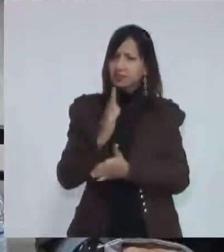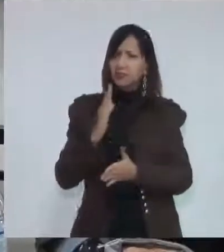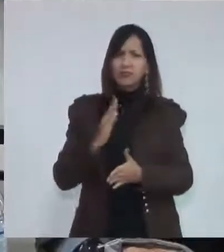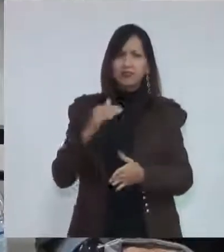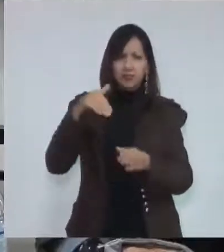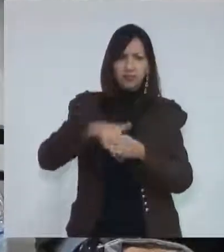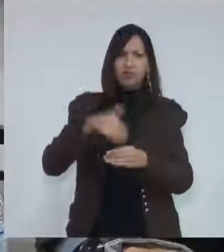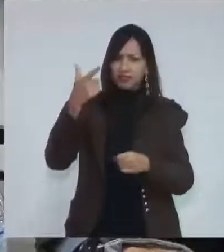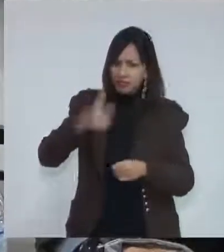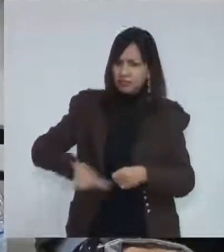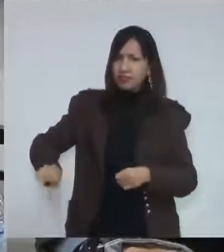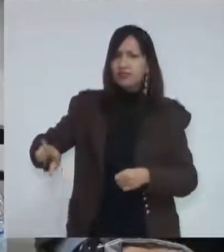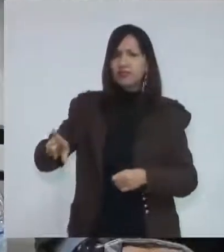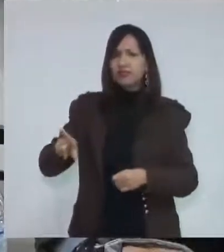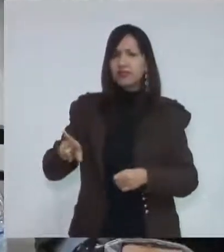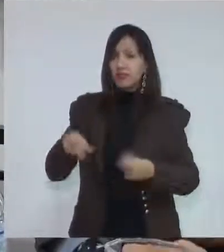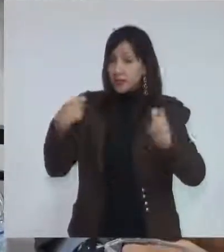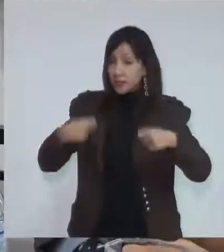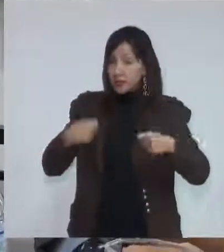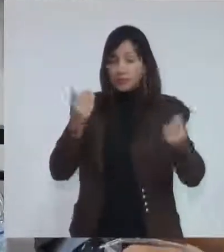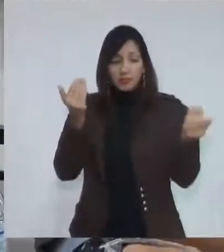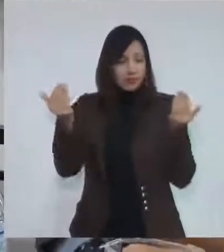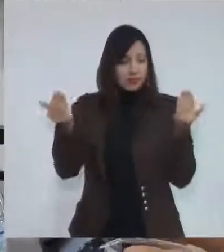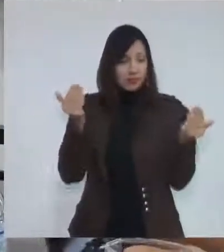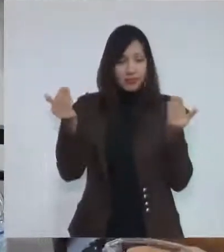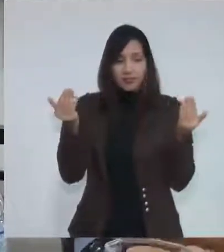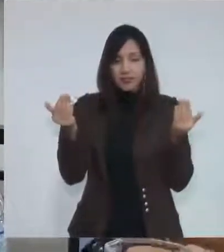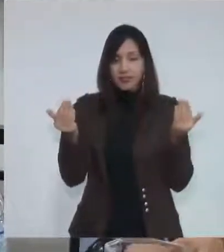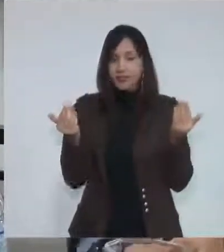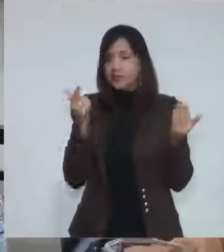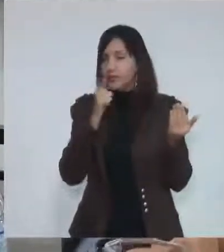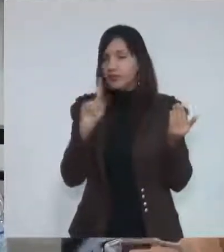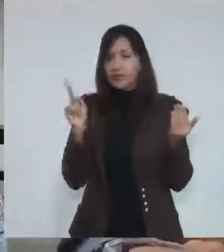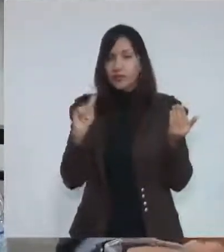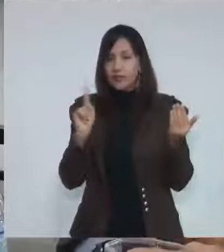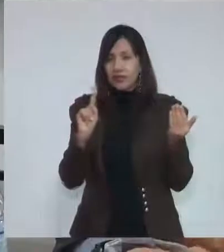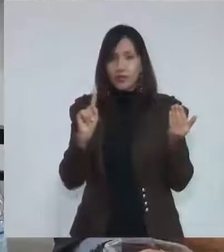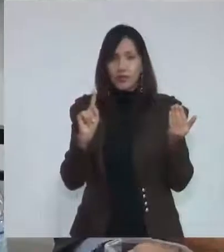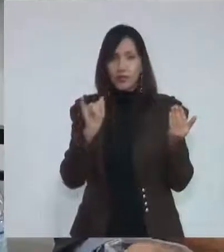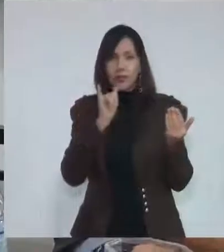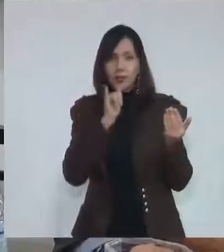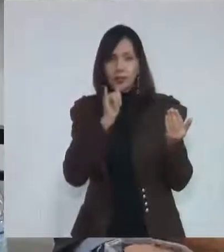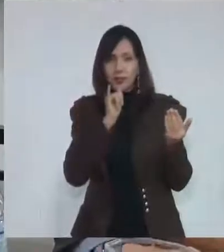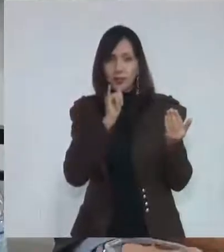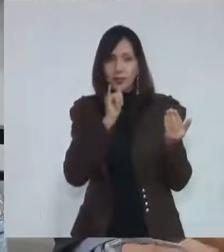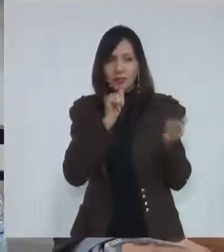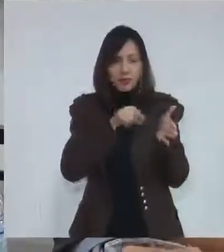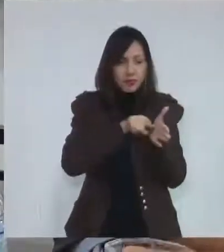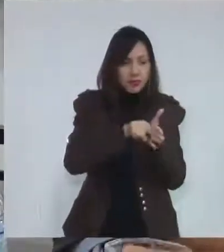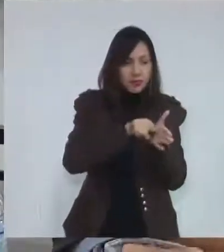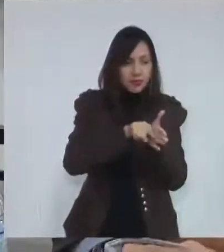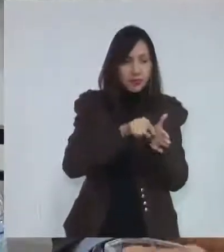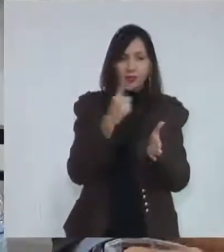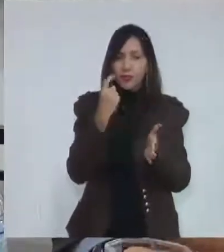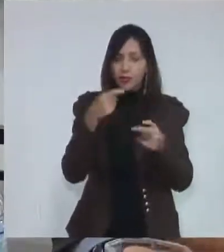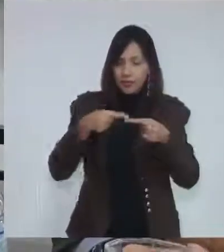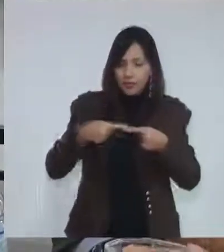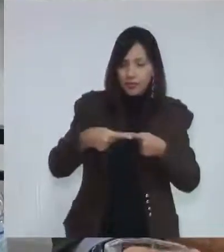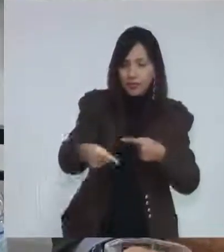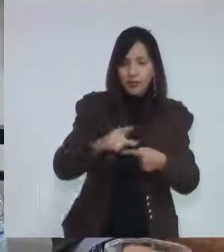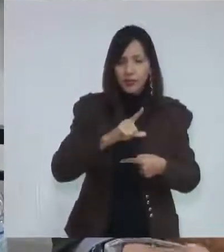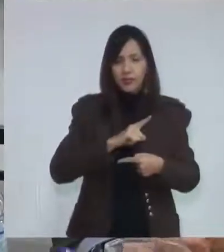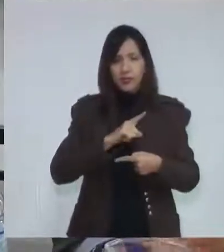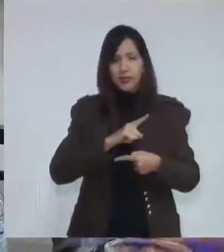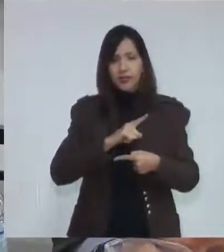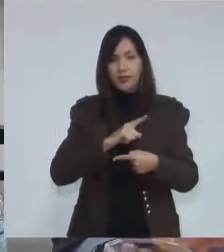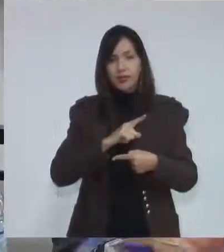votarei de novo. Porque, às vezes, é preciso ter o parâmetro. Não dá para a gente ter, como a análise, às vezes, um único período. Para a gente falar, por exemplo, se